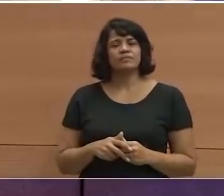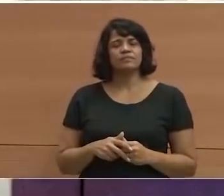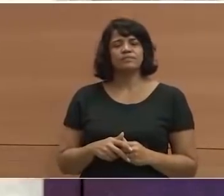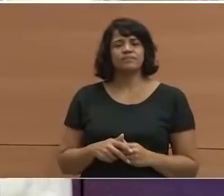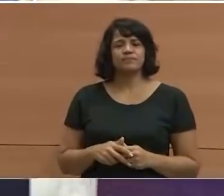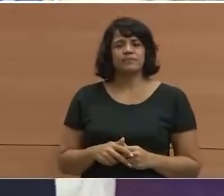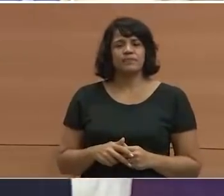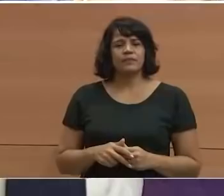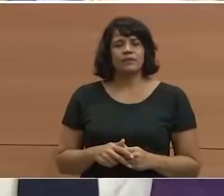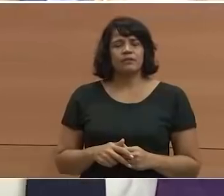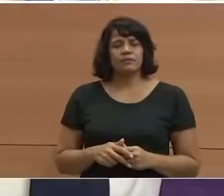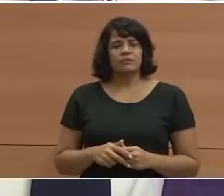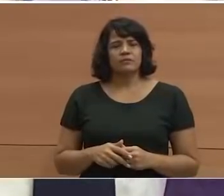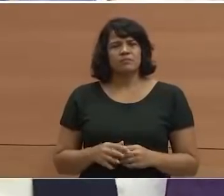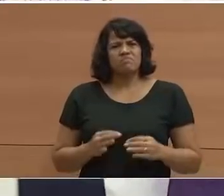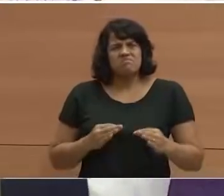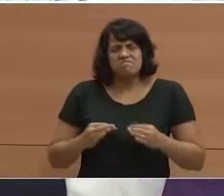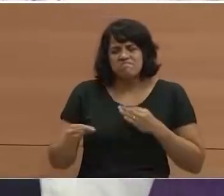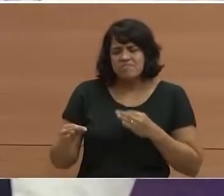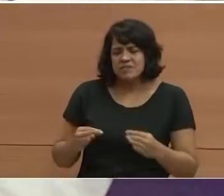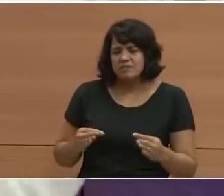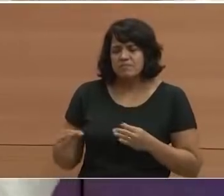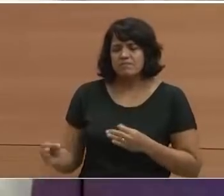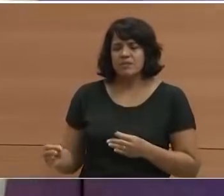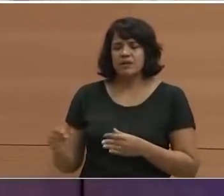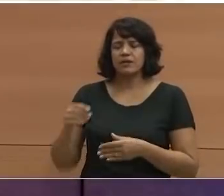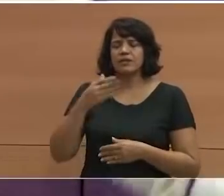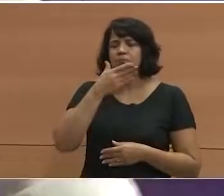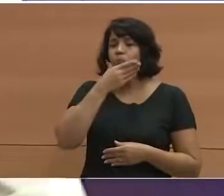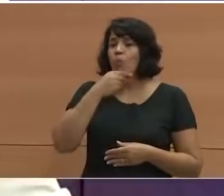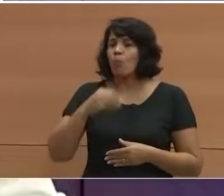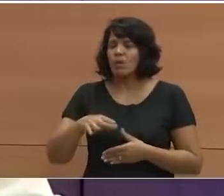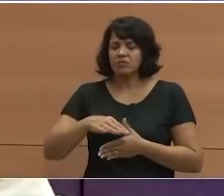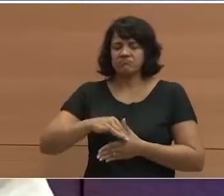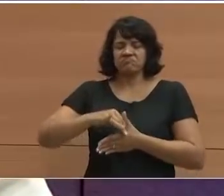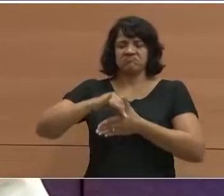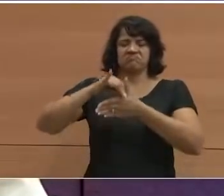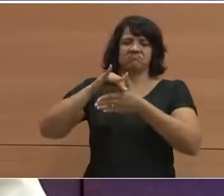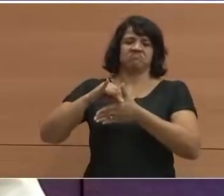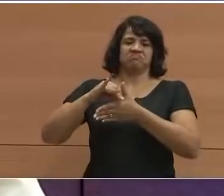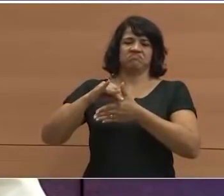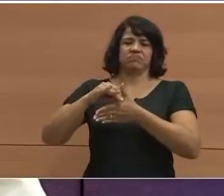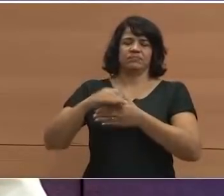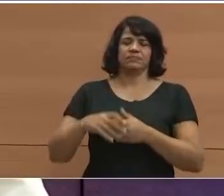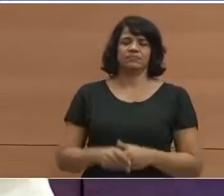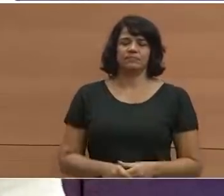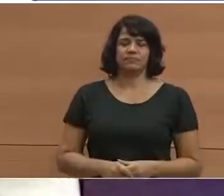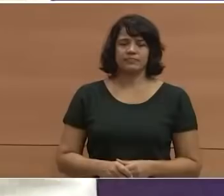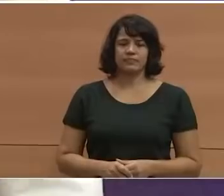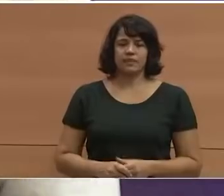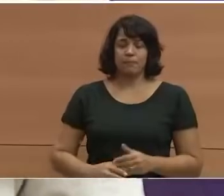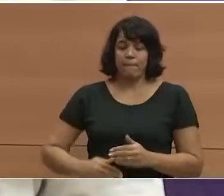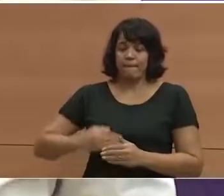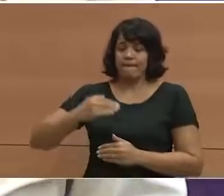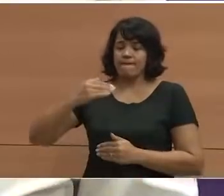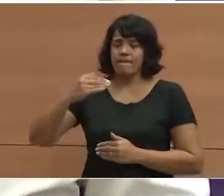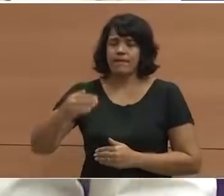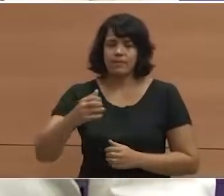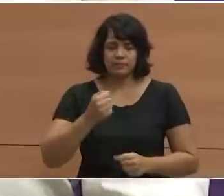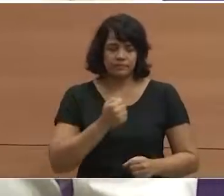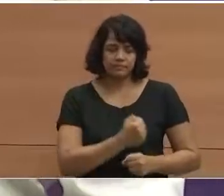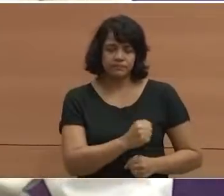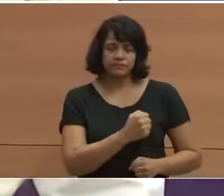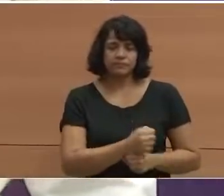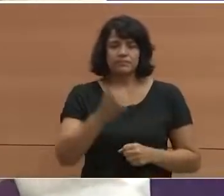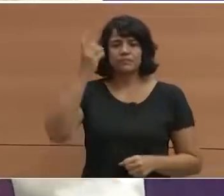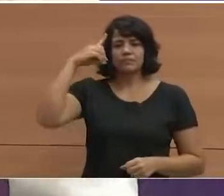se não é para preparação de recursos humanos para levar a obra de Deus adiante, é ou não é? Então, ali se